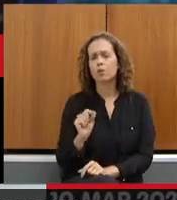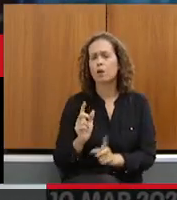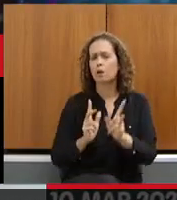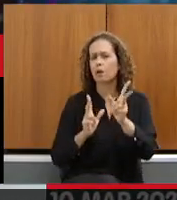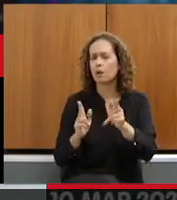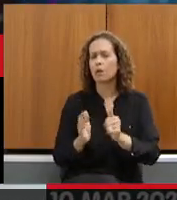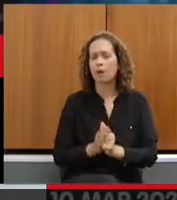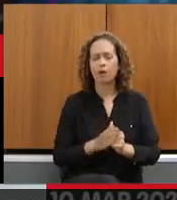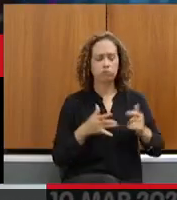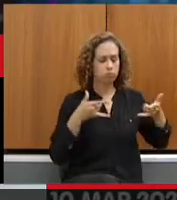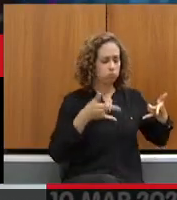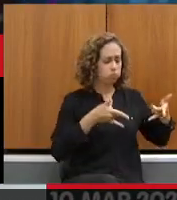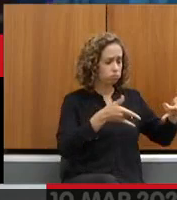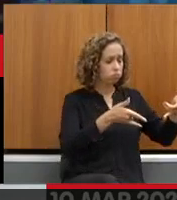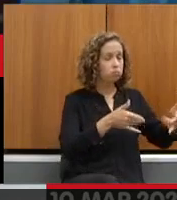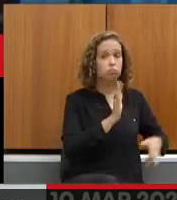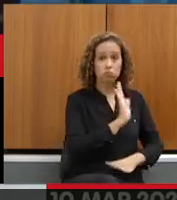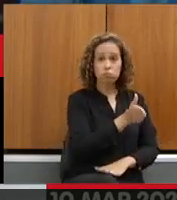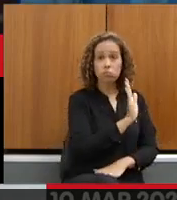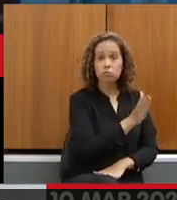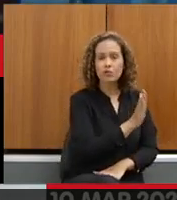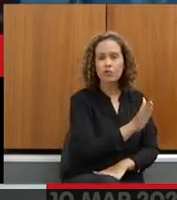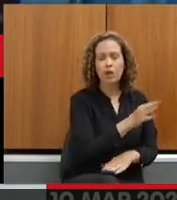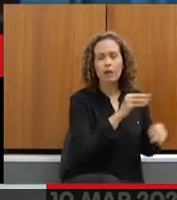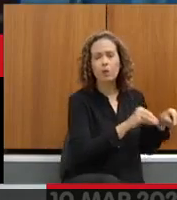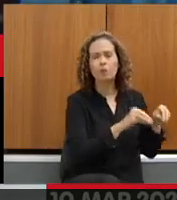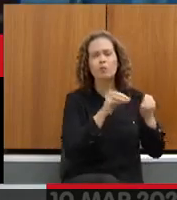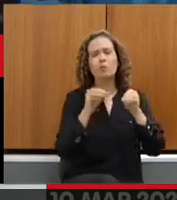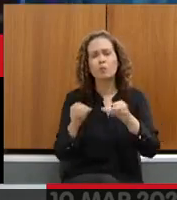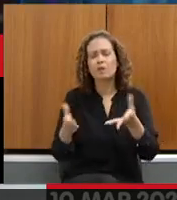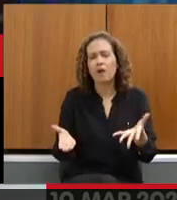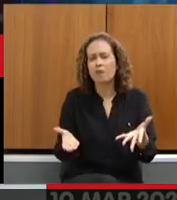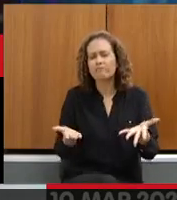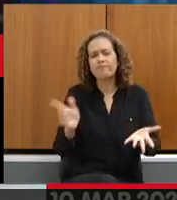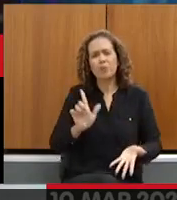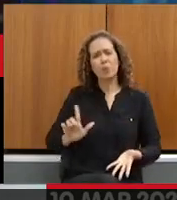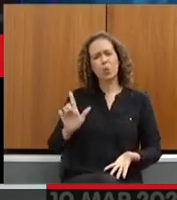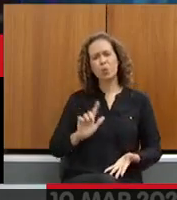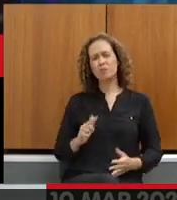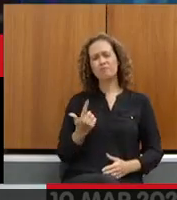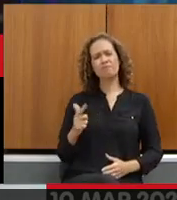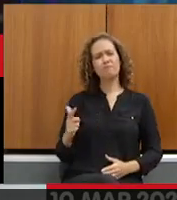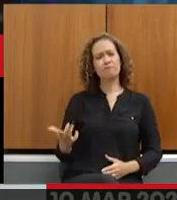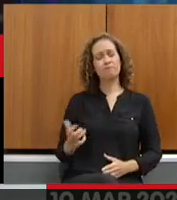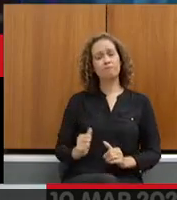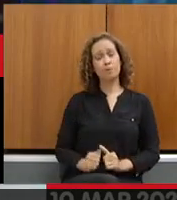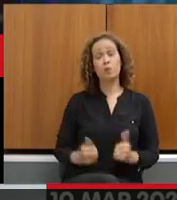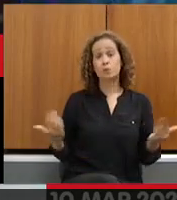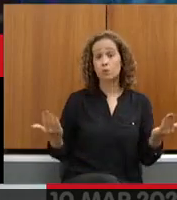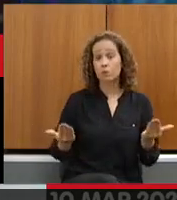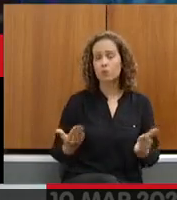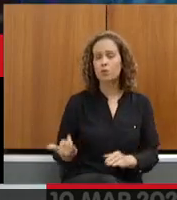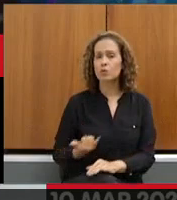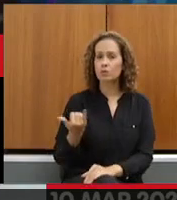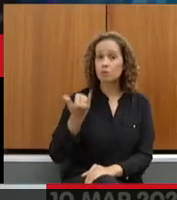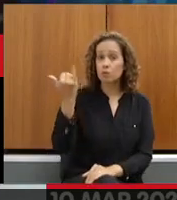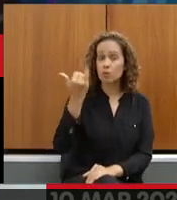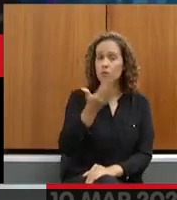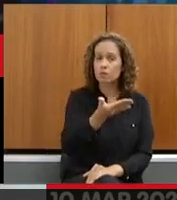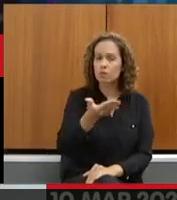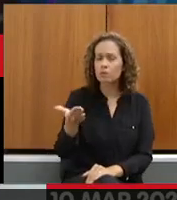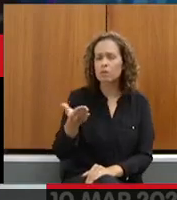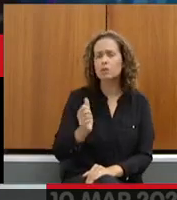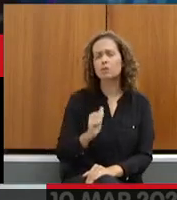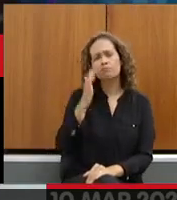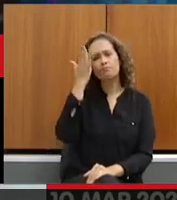para lotar o saque campanha por causa da falta falta de Recursos Humano hoje é importante suas